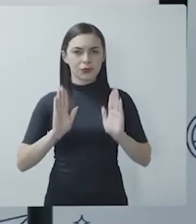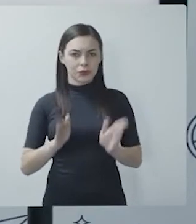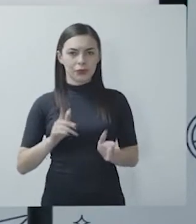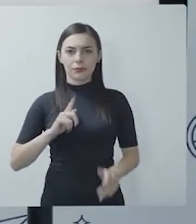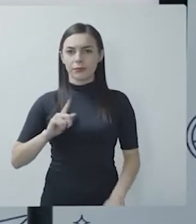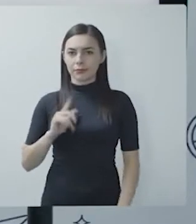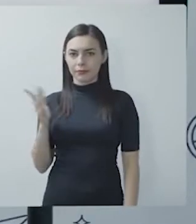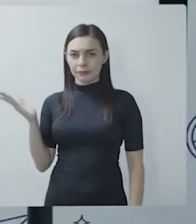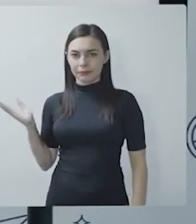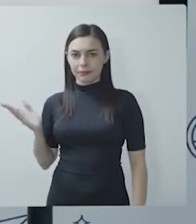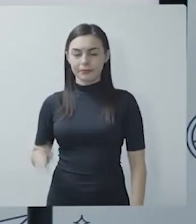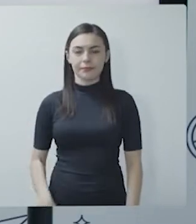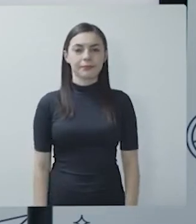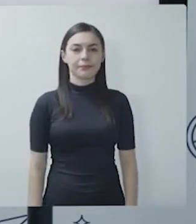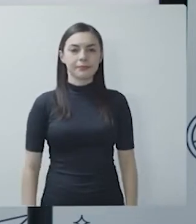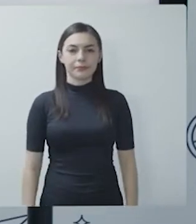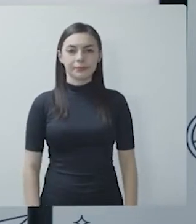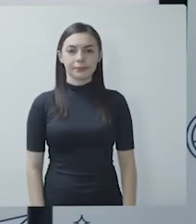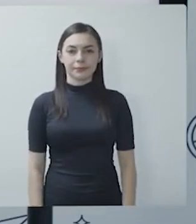ali.